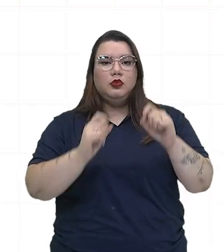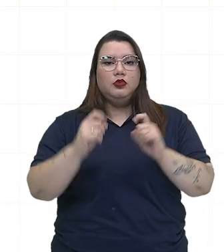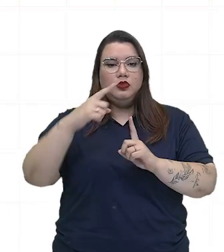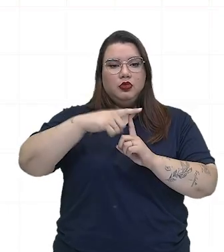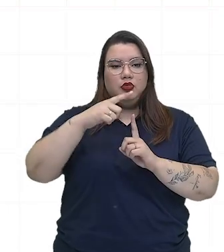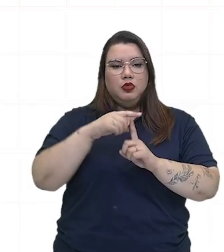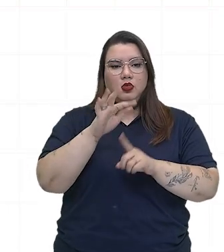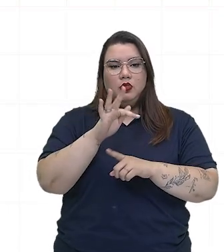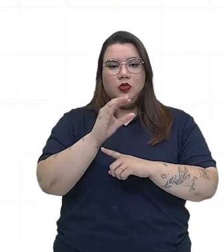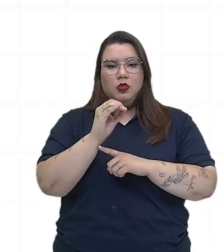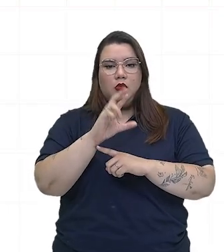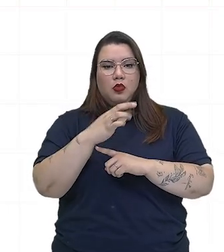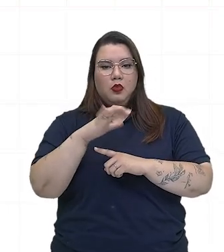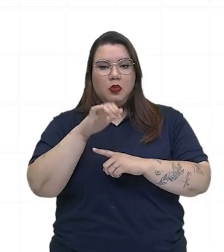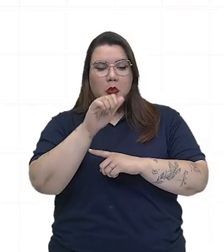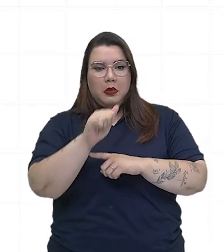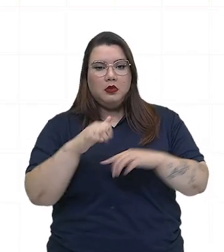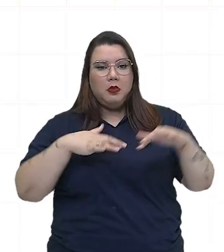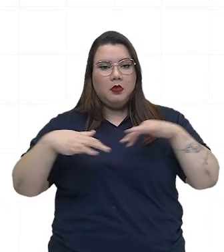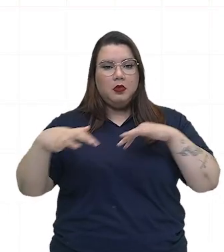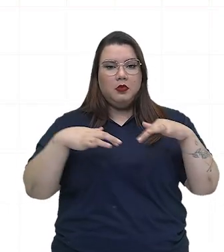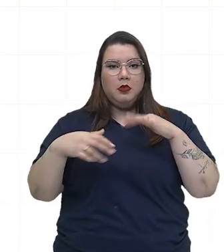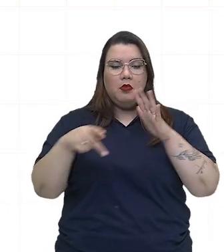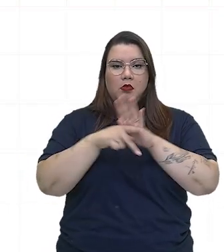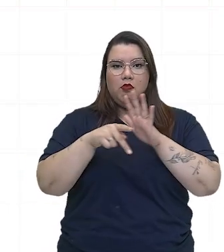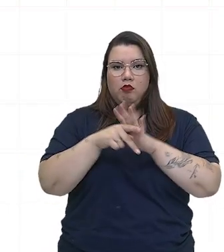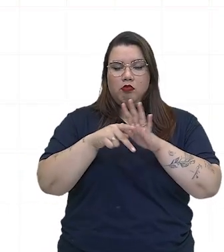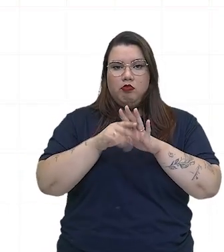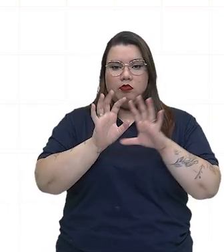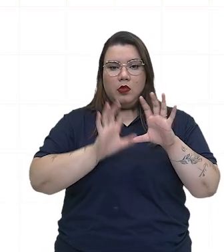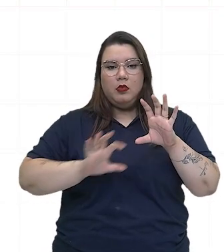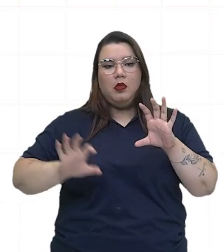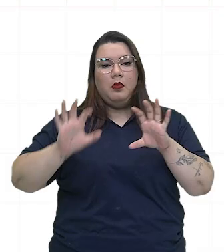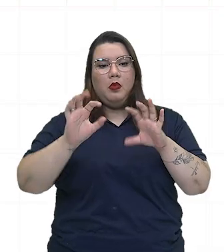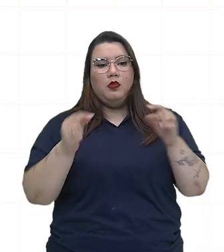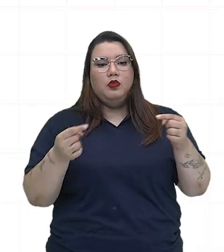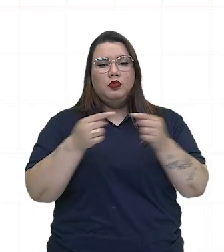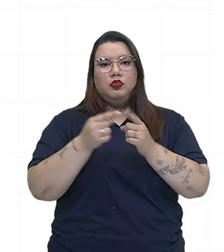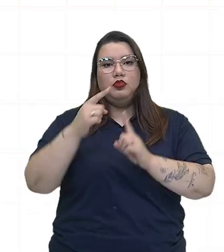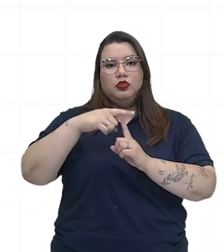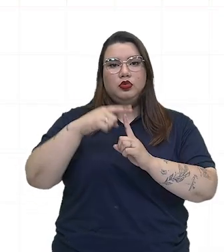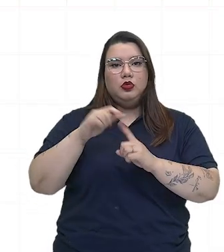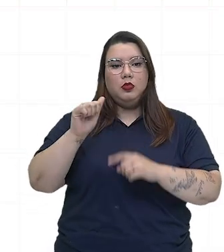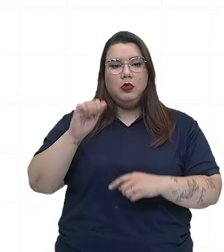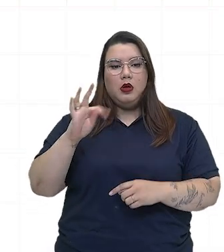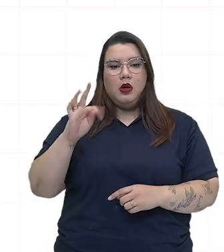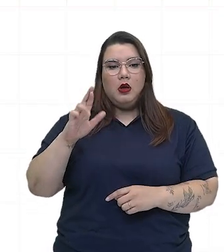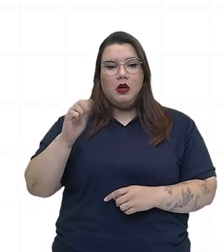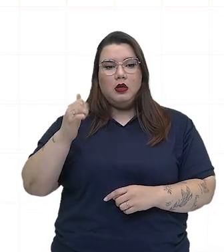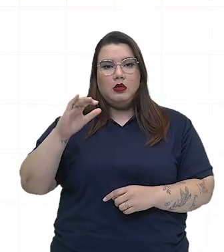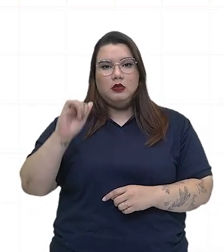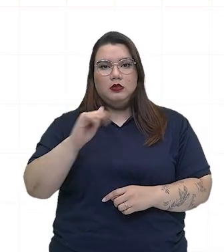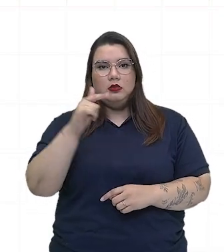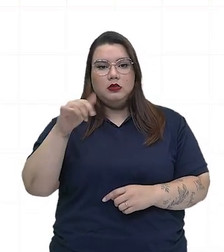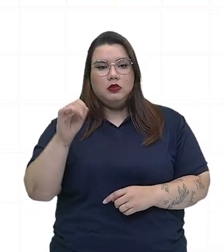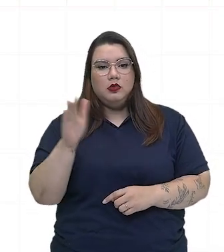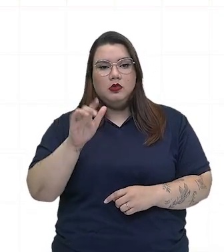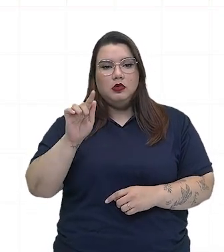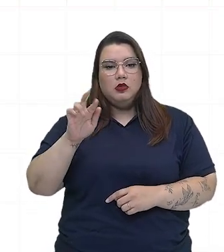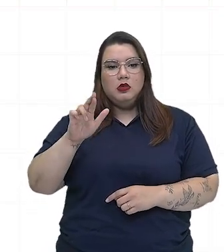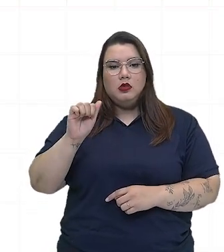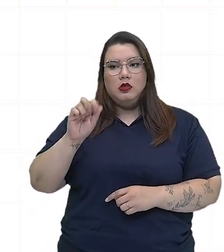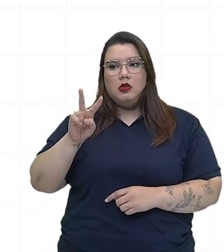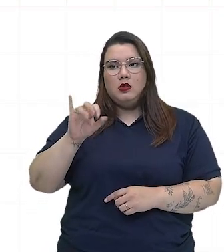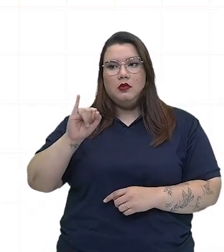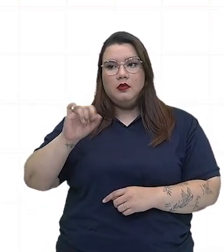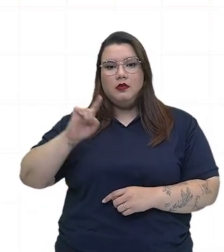forças de atração gravítica entre a Terra e a Lua, que são as forças